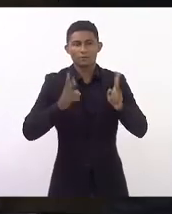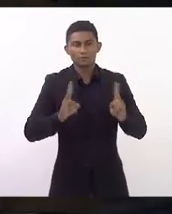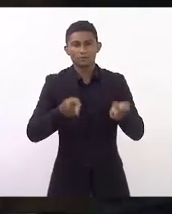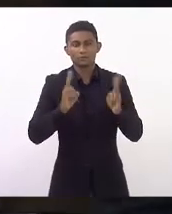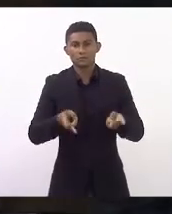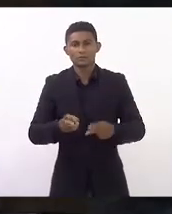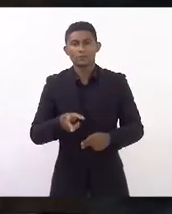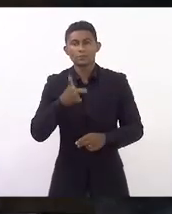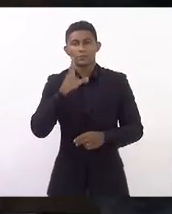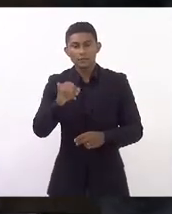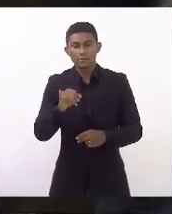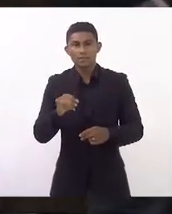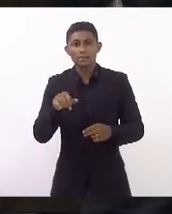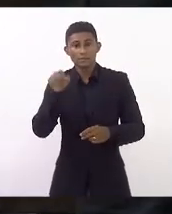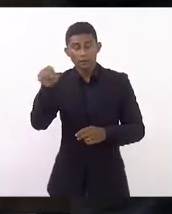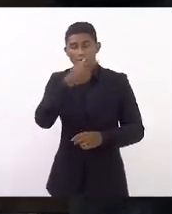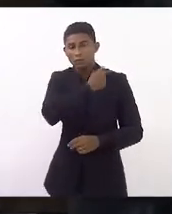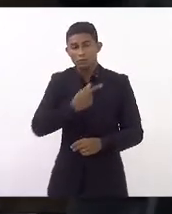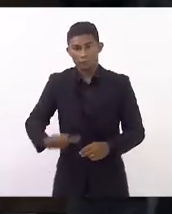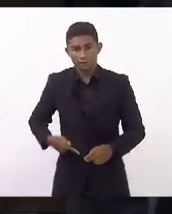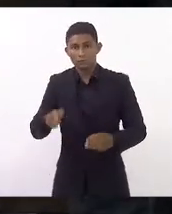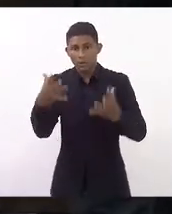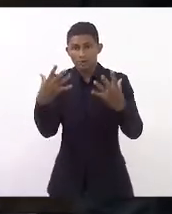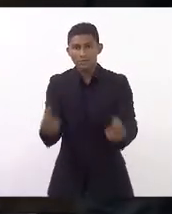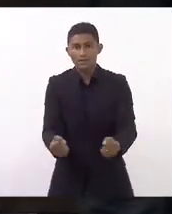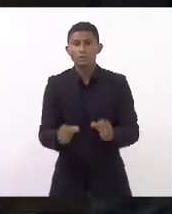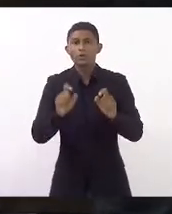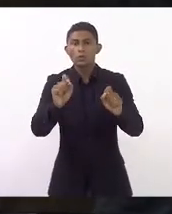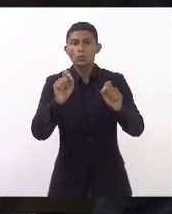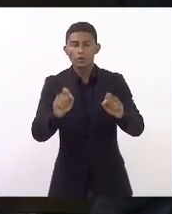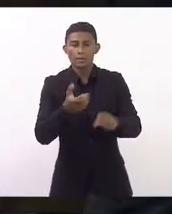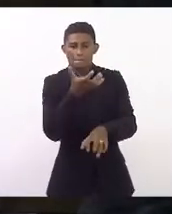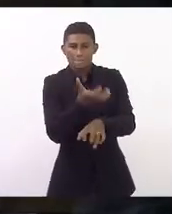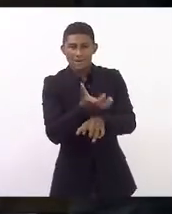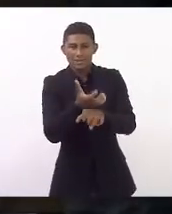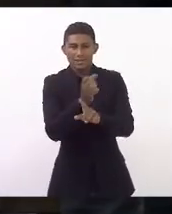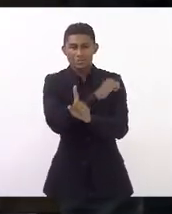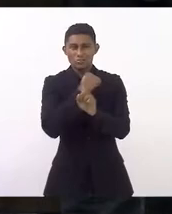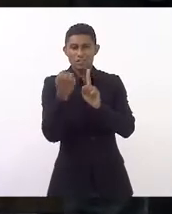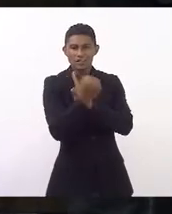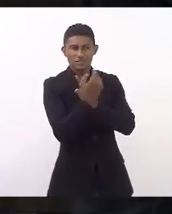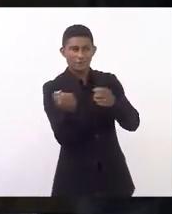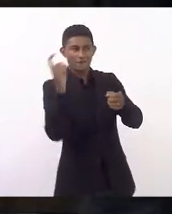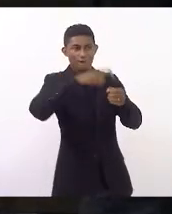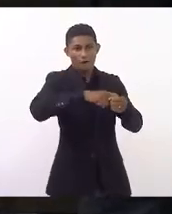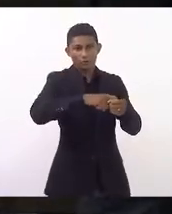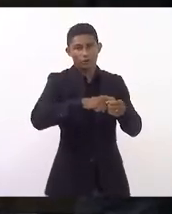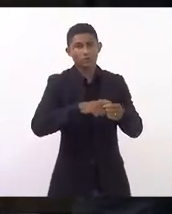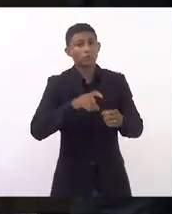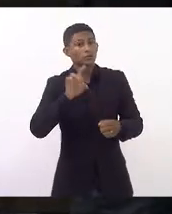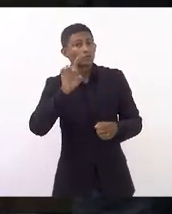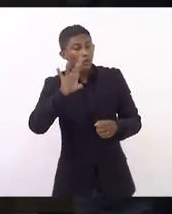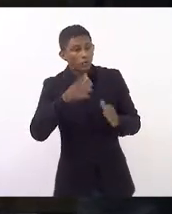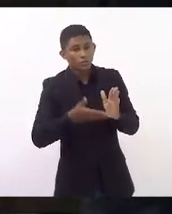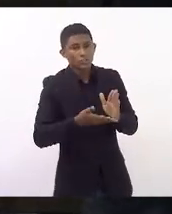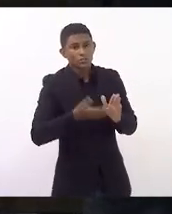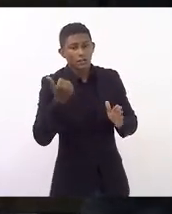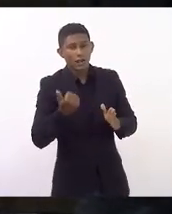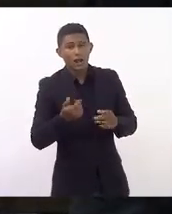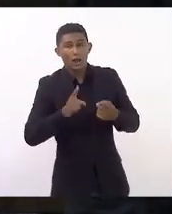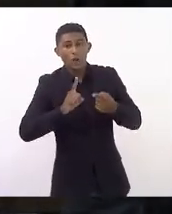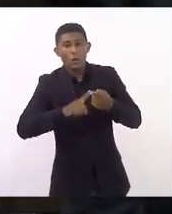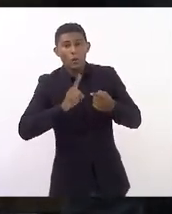governo aceitasse o retorno da disciplina sociologia e retirasse somente um tempo de